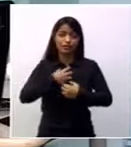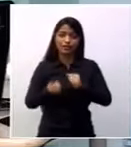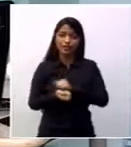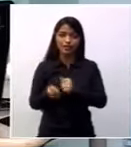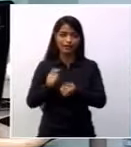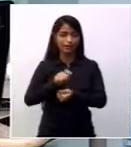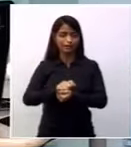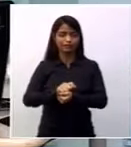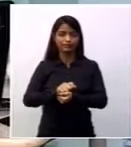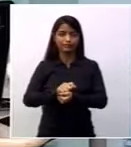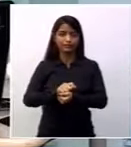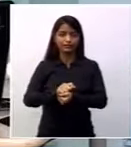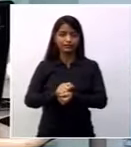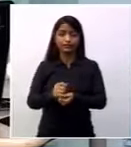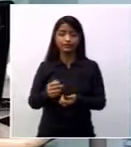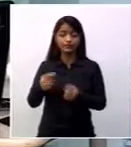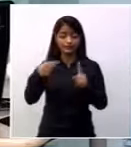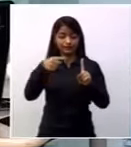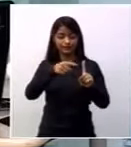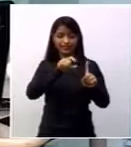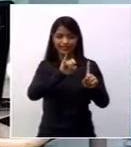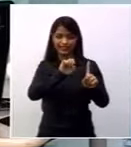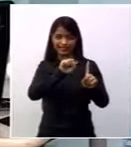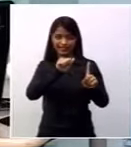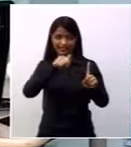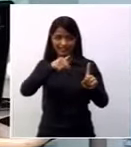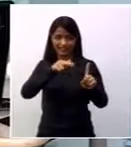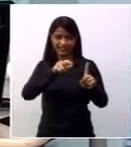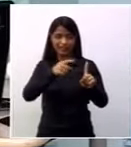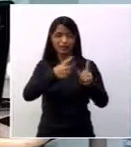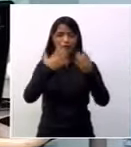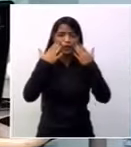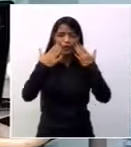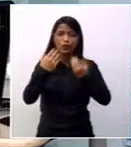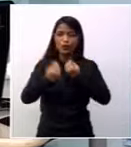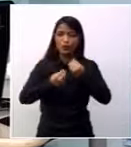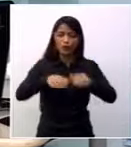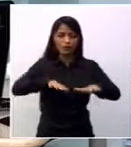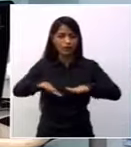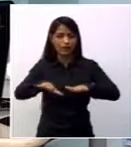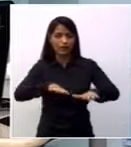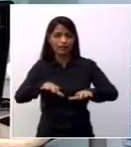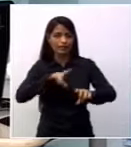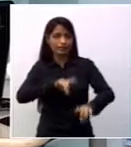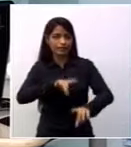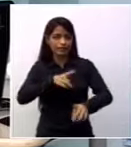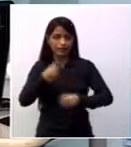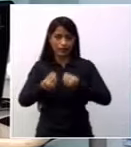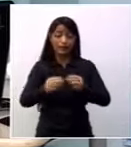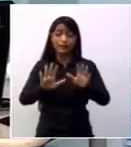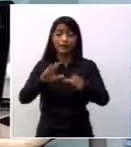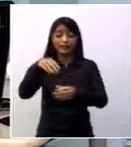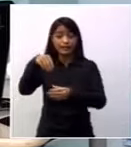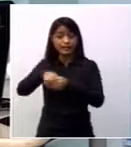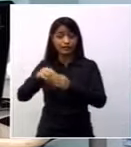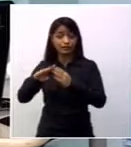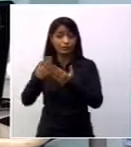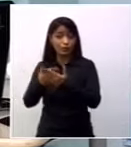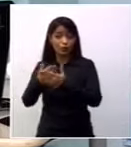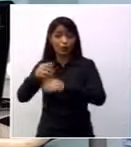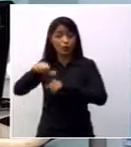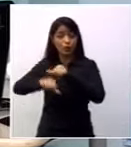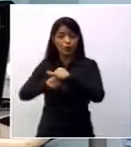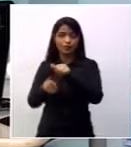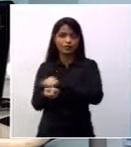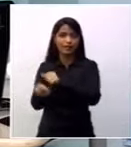frisar. O Isaac demonstrou aqui os movimentos, algumas técnicas, mas tudo isso vai ser feito de forma adaptada na